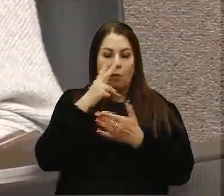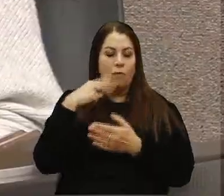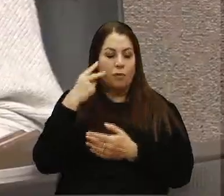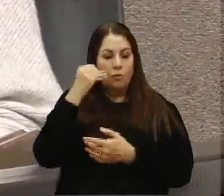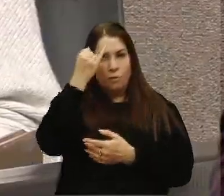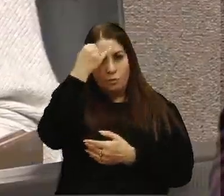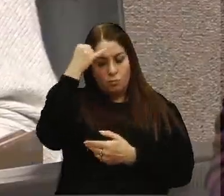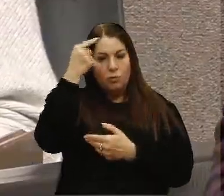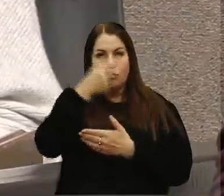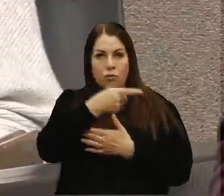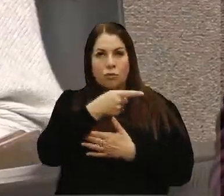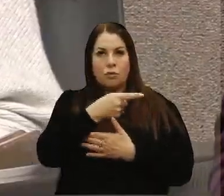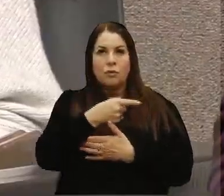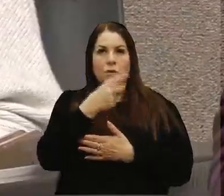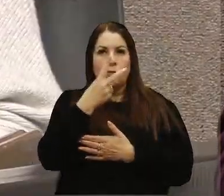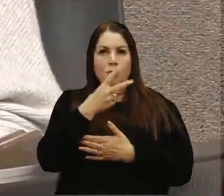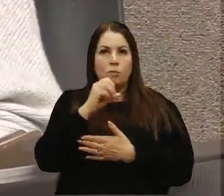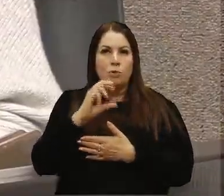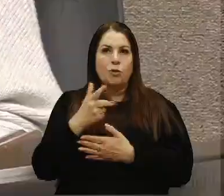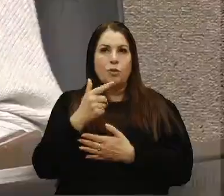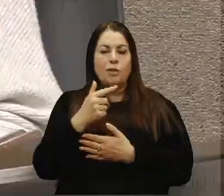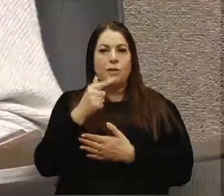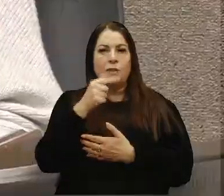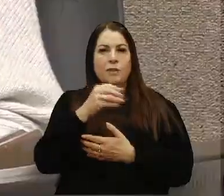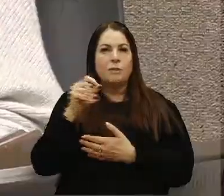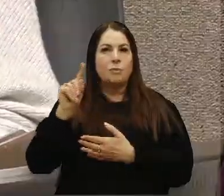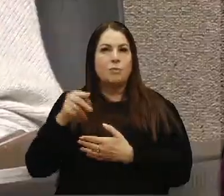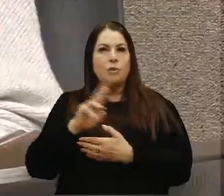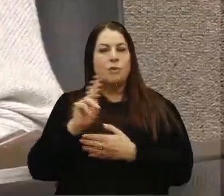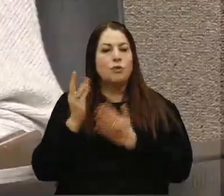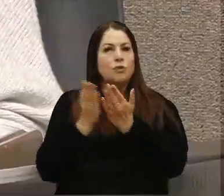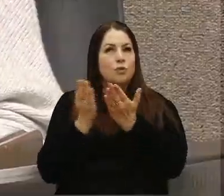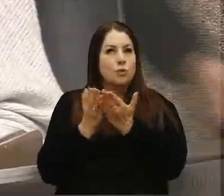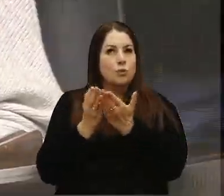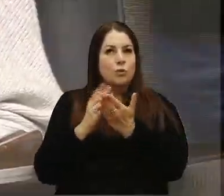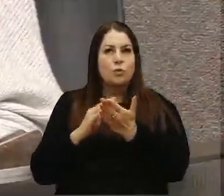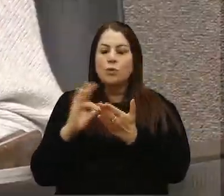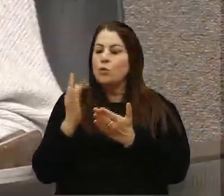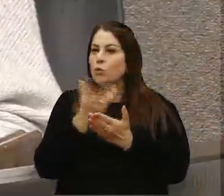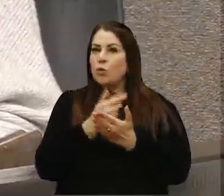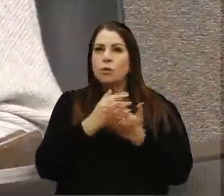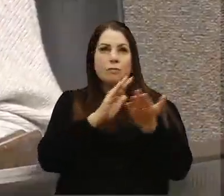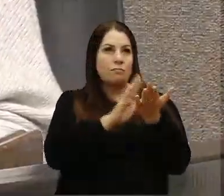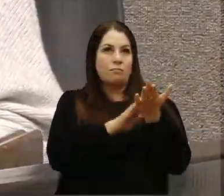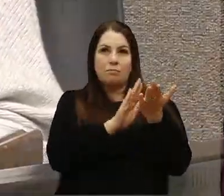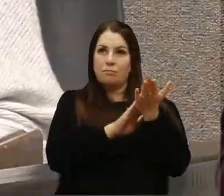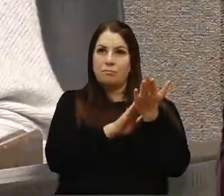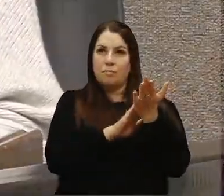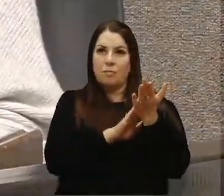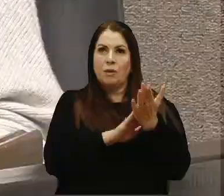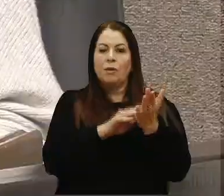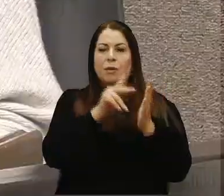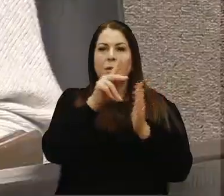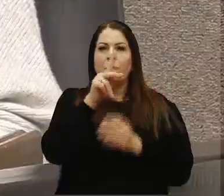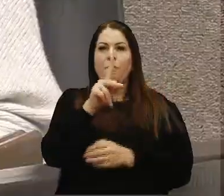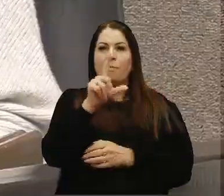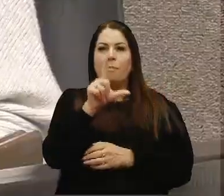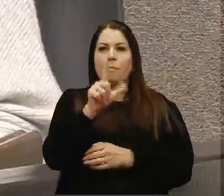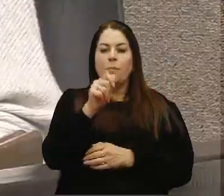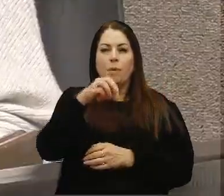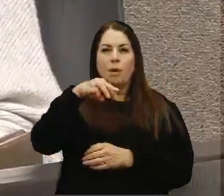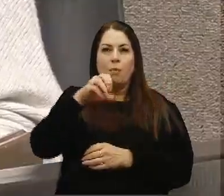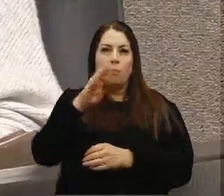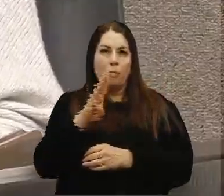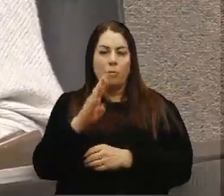D'Ambrosio nos trouxe hoje, R$2.700.000 de estudo. E todo mundo elogia o Plamob. Todo mundo elogia